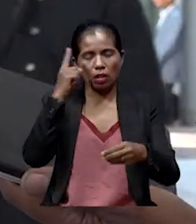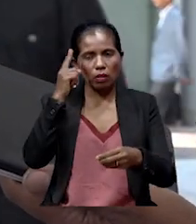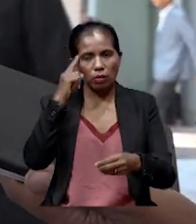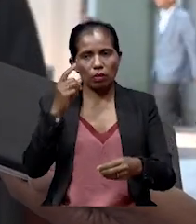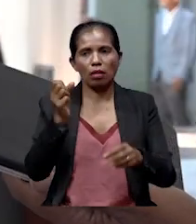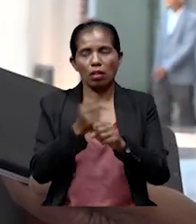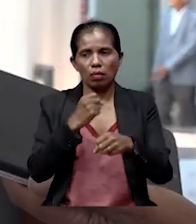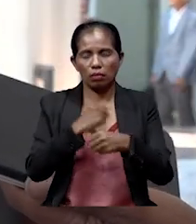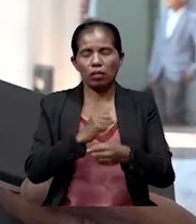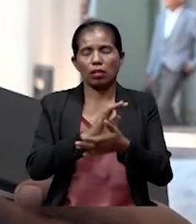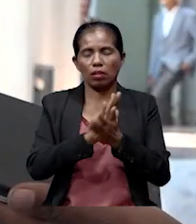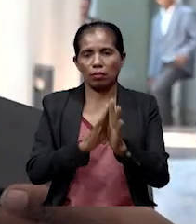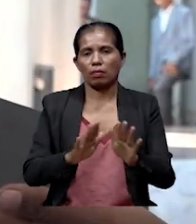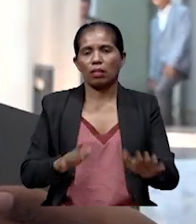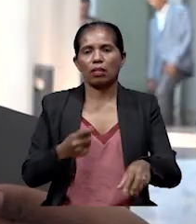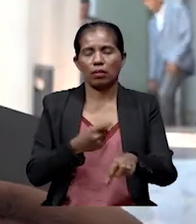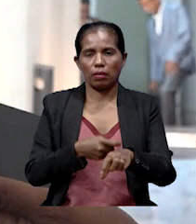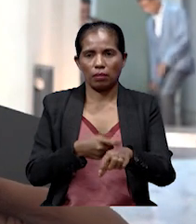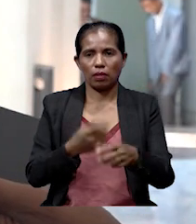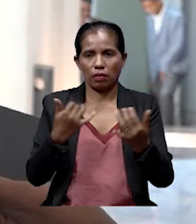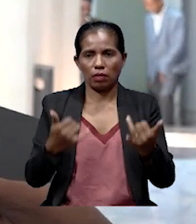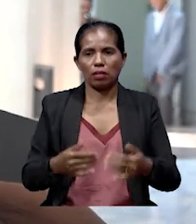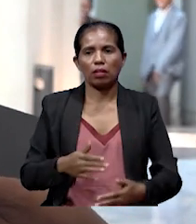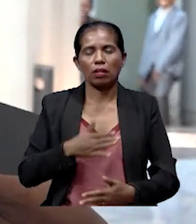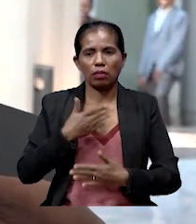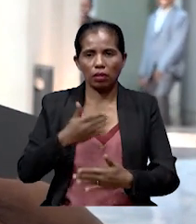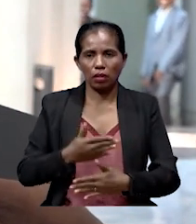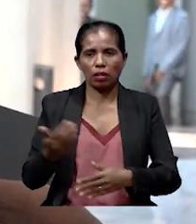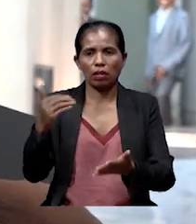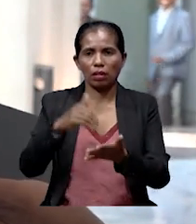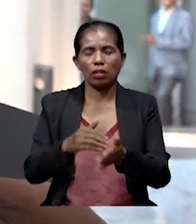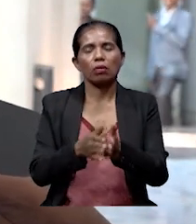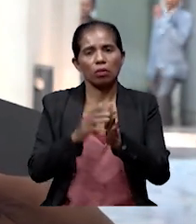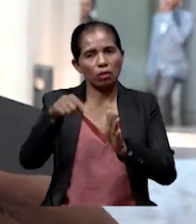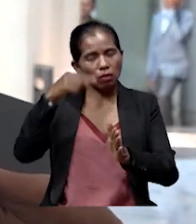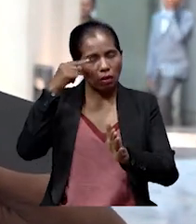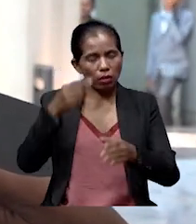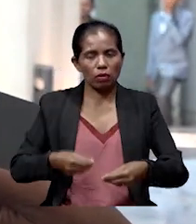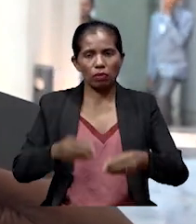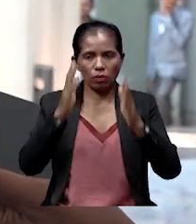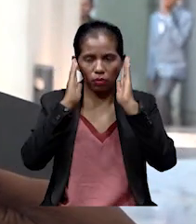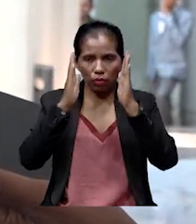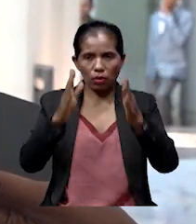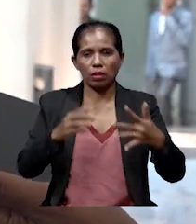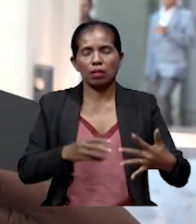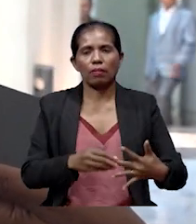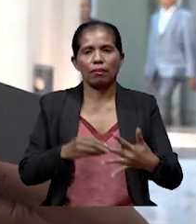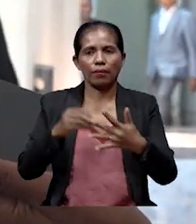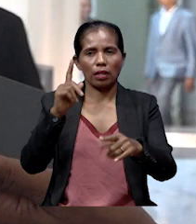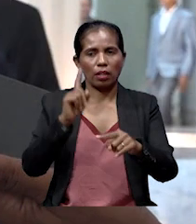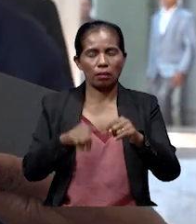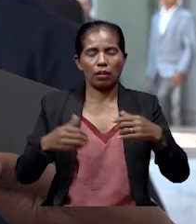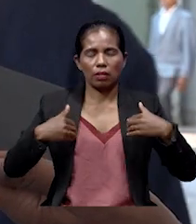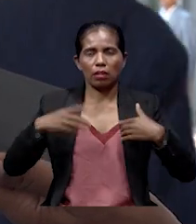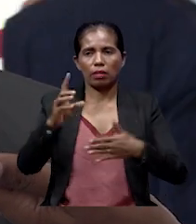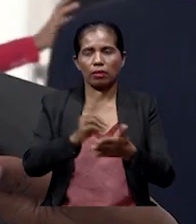a calma a situação né. Também né aprecia da lei de tan e uso para governo para foi atenção e liu labeli a